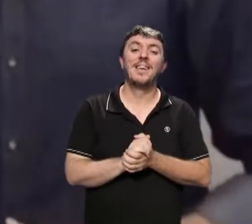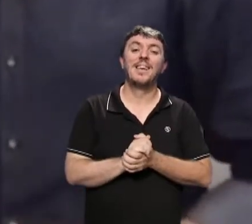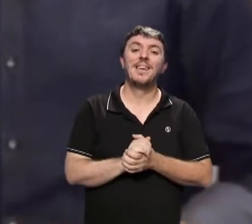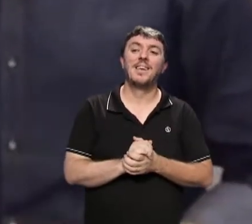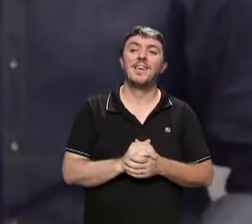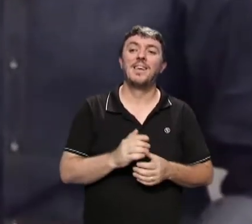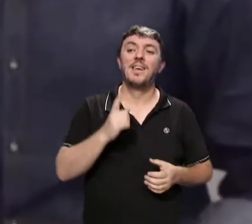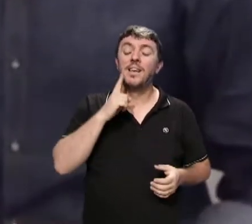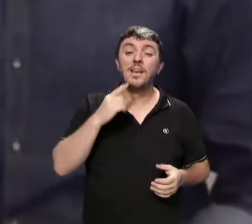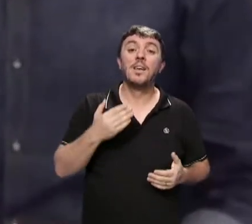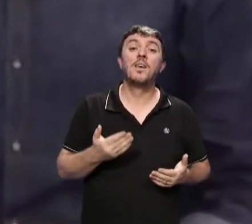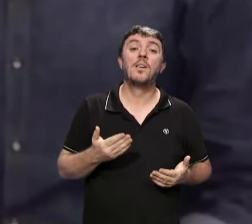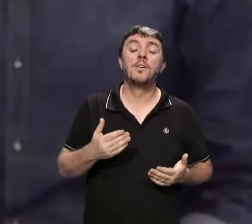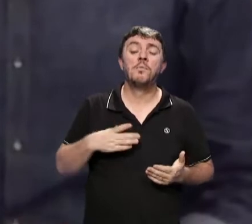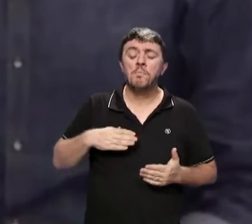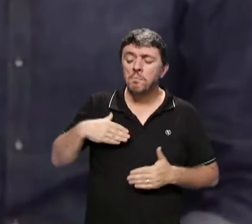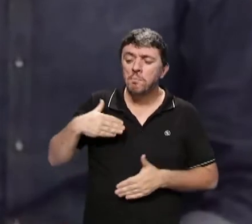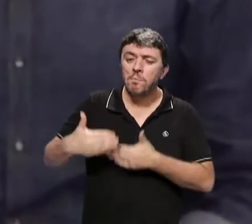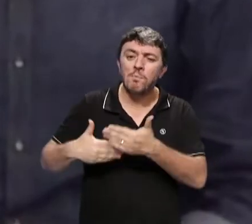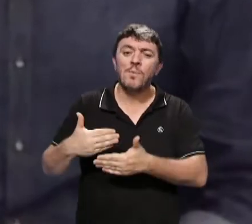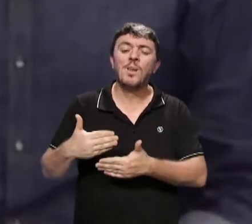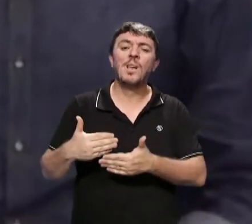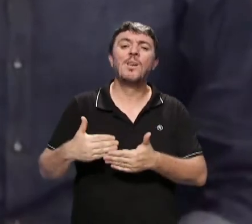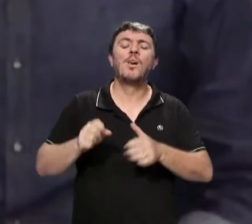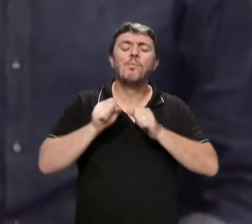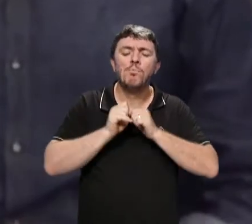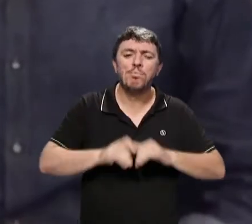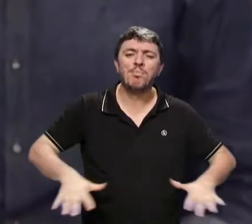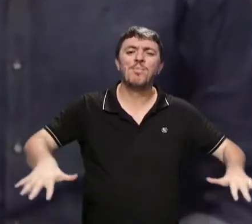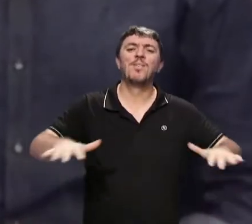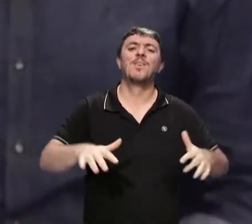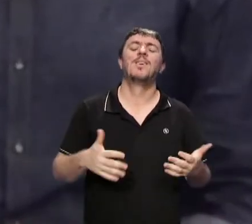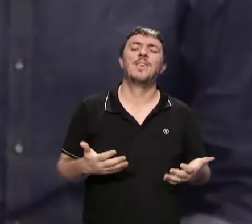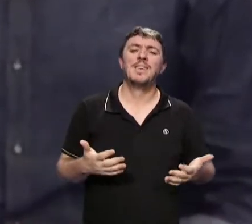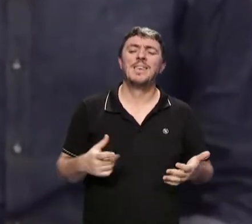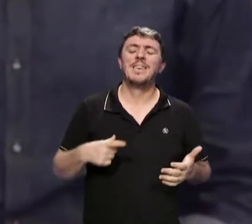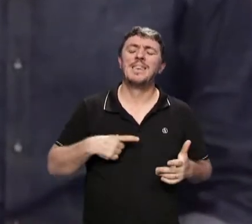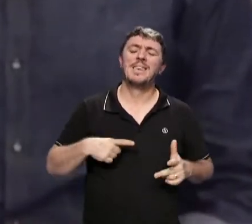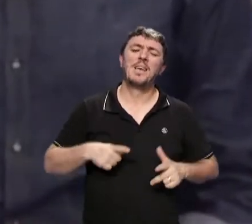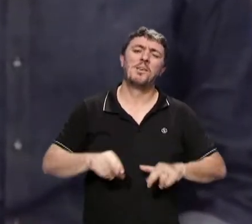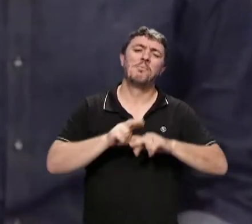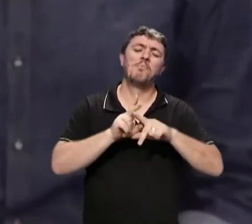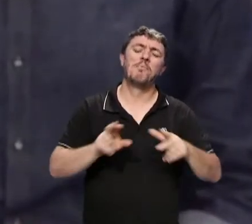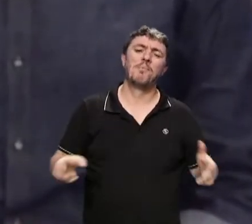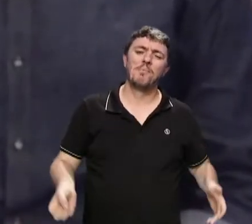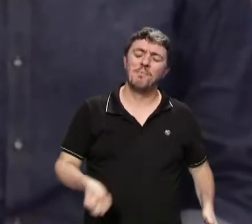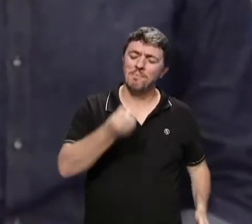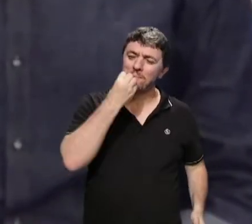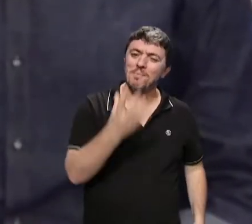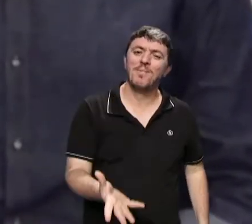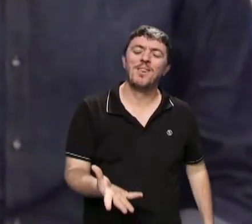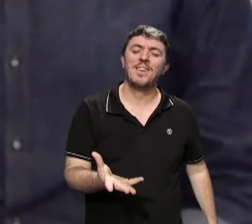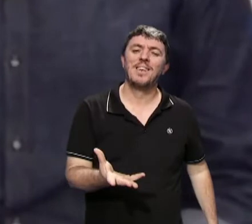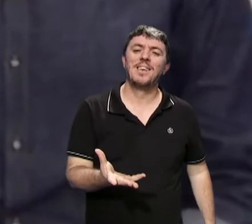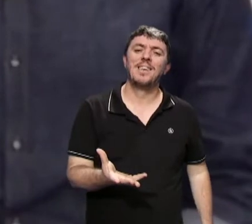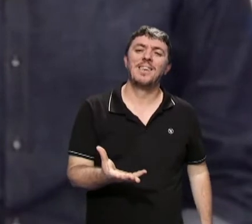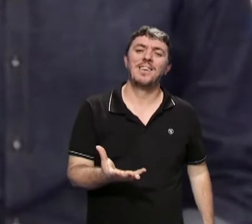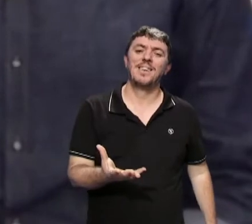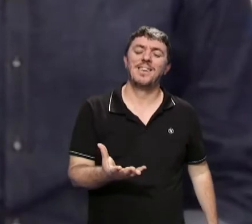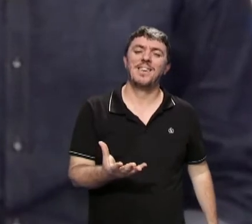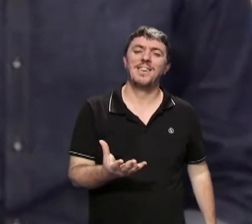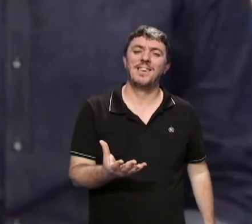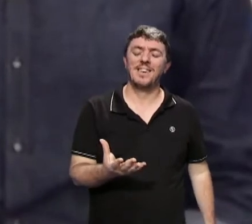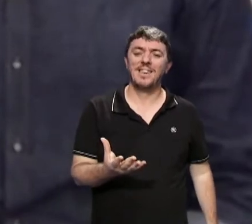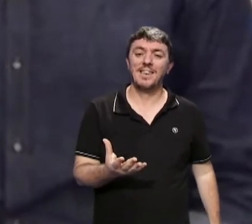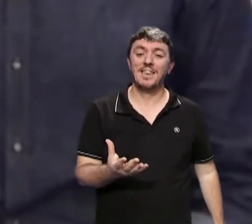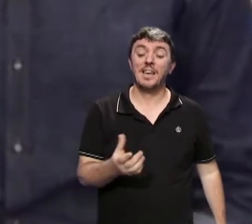Guilherme não terminaria a relação, ele ia estender, aí você faz, mas tá vendo, tem tanta coisa melhor para você, às vezes a vida te chacoalha, se você não